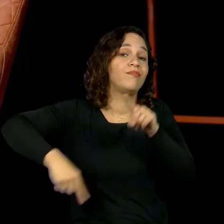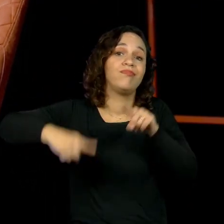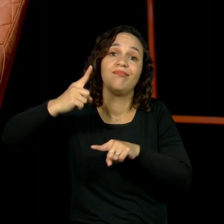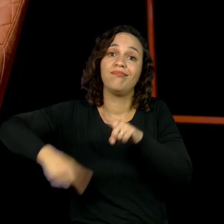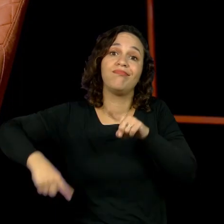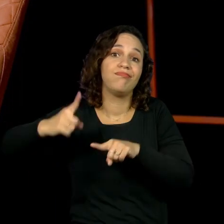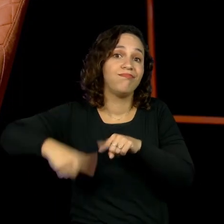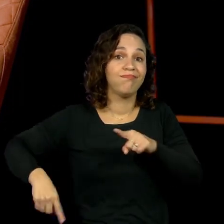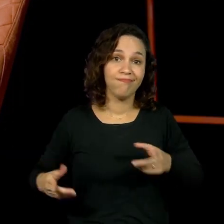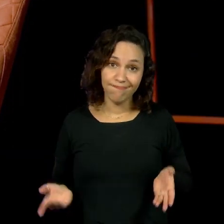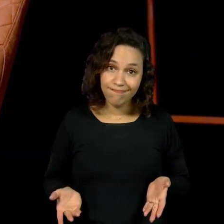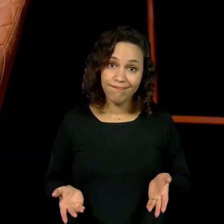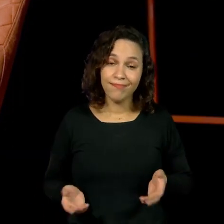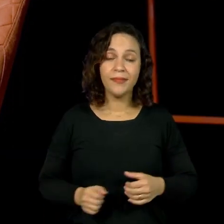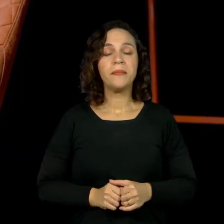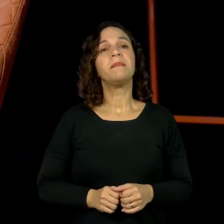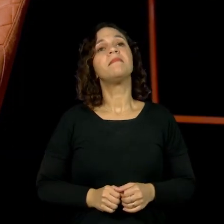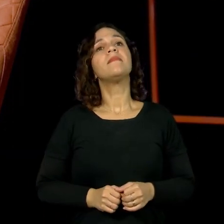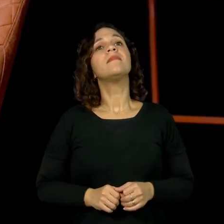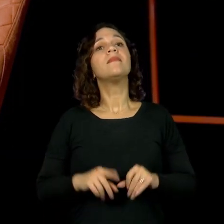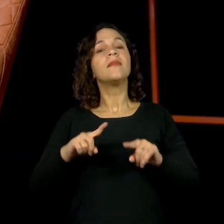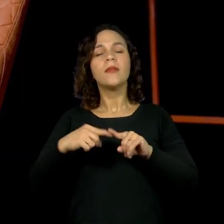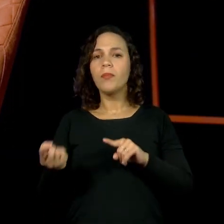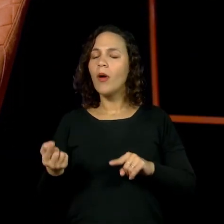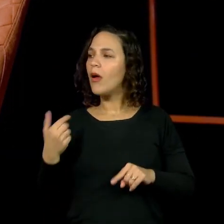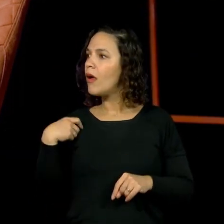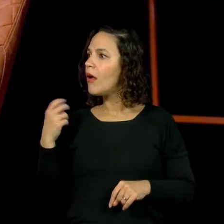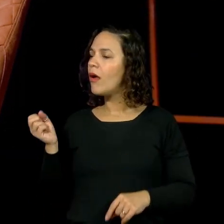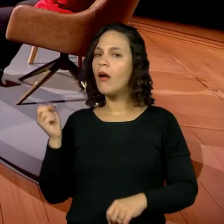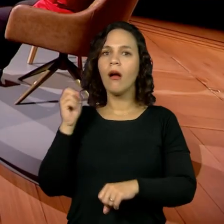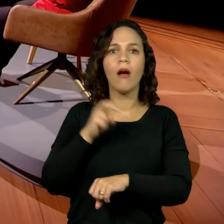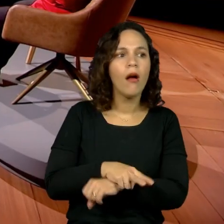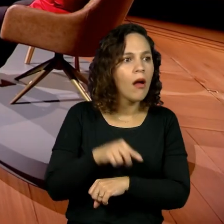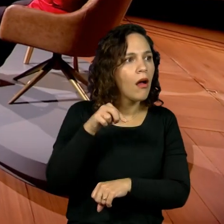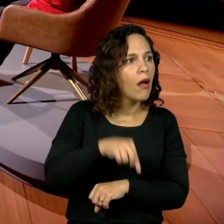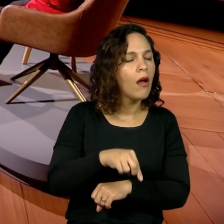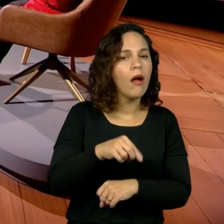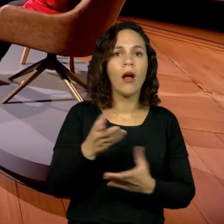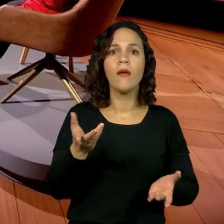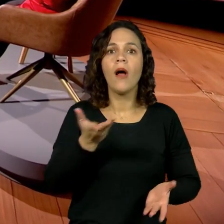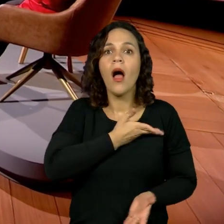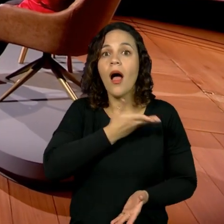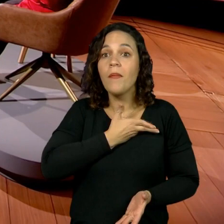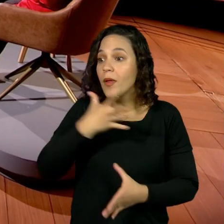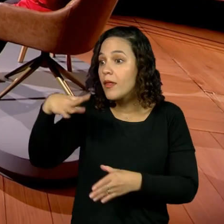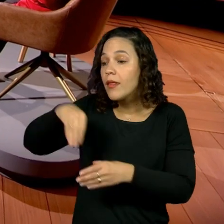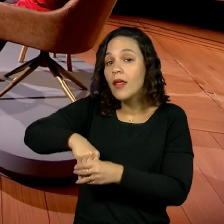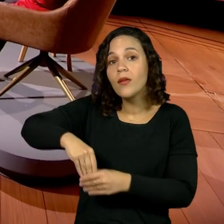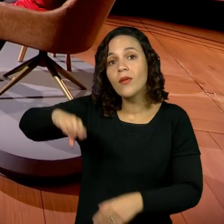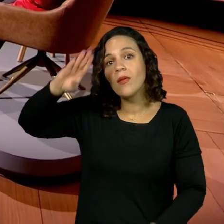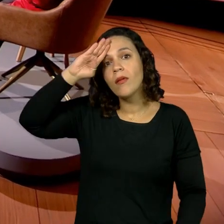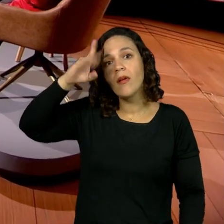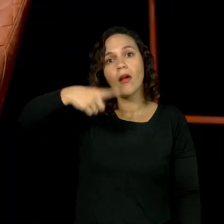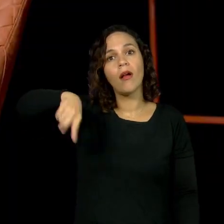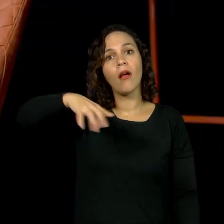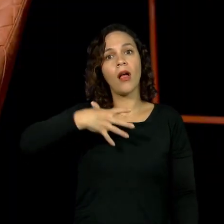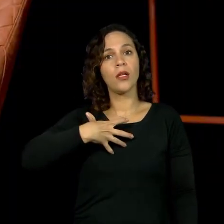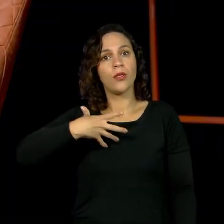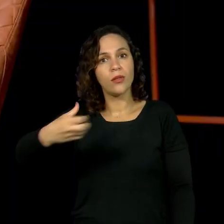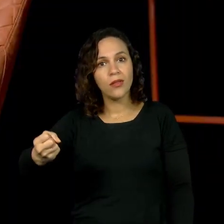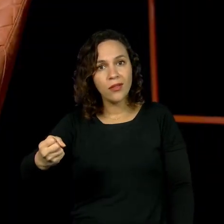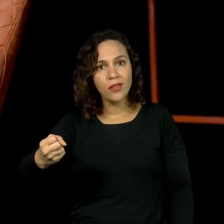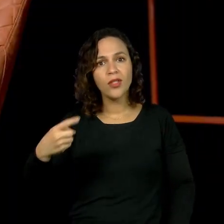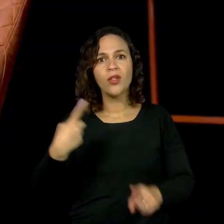país. Quando chegam aqui, você fica sabendo, amigos de quartel que se suicidaram depois de